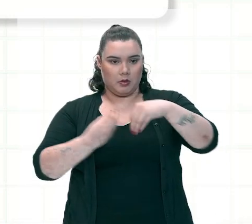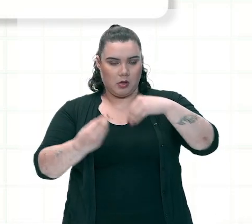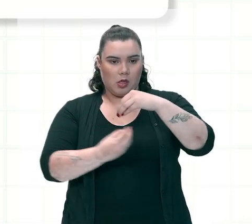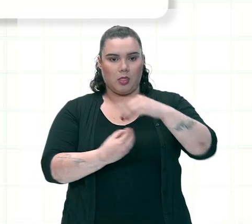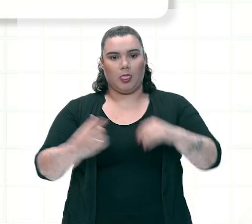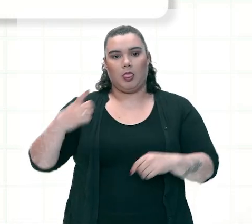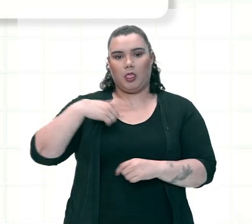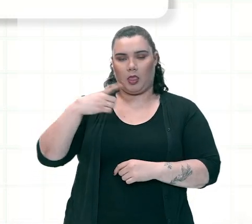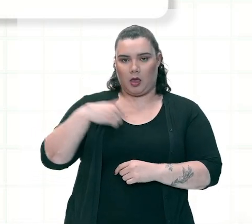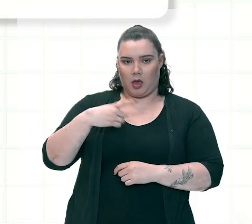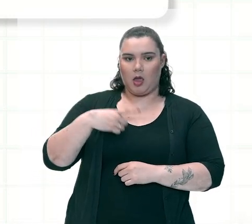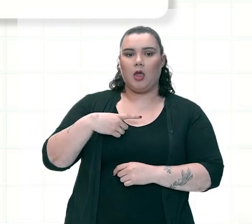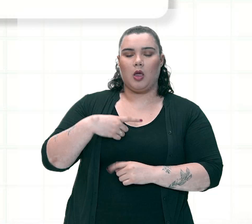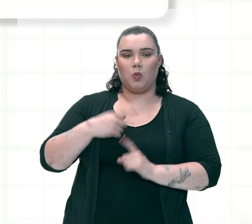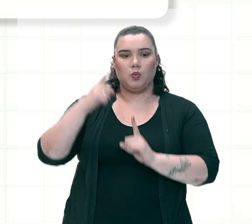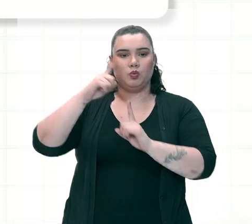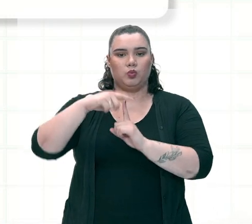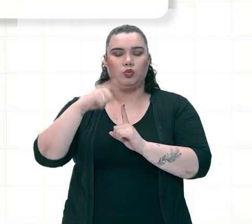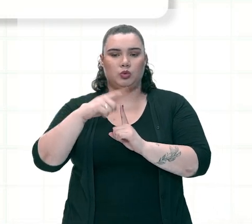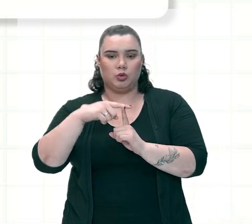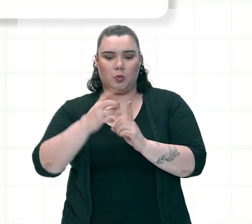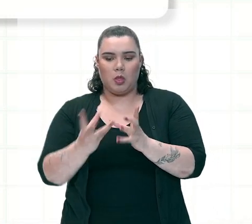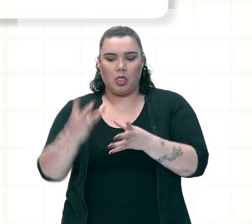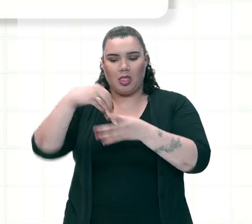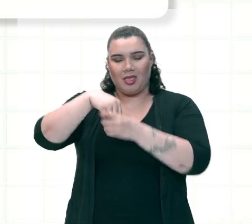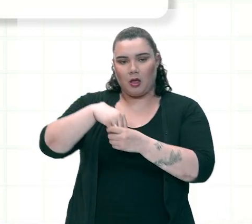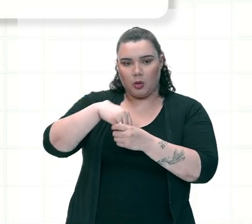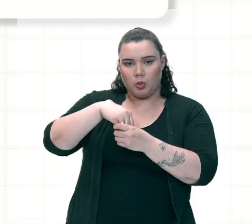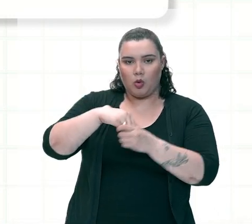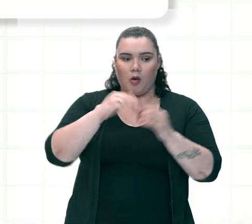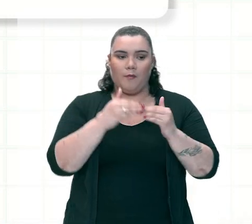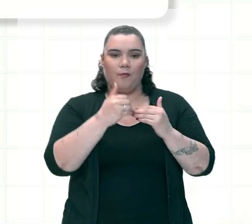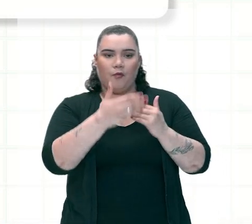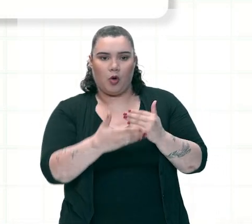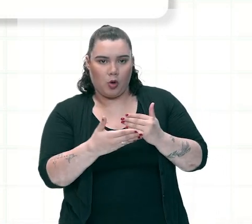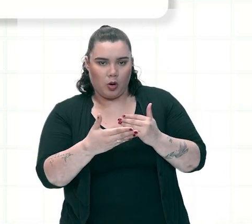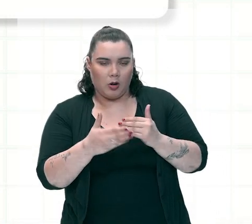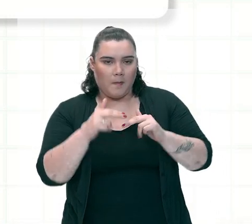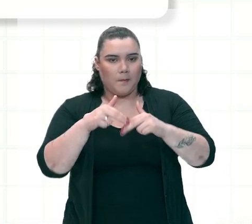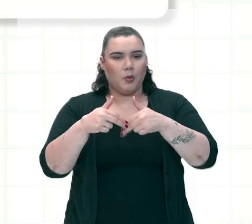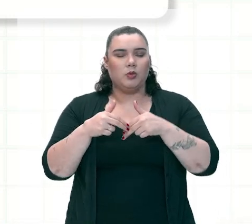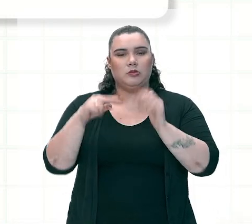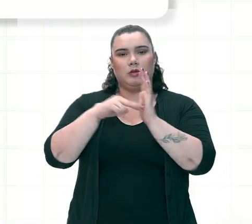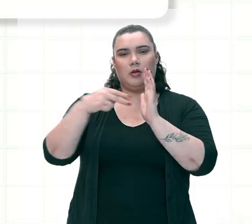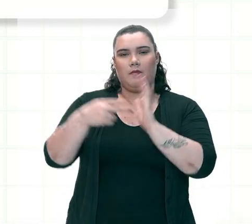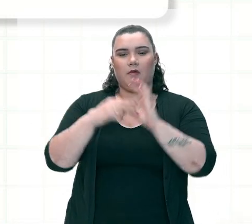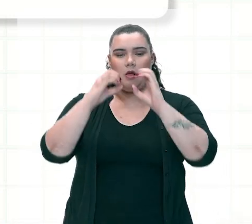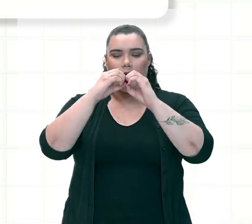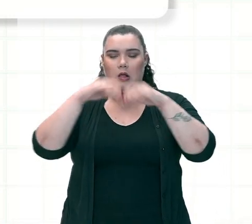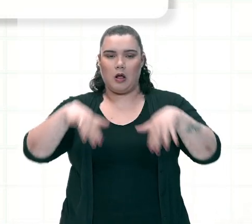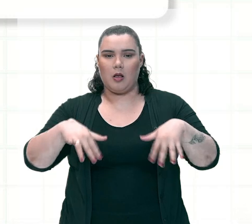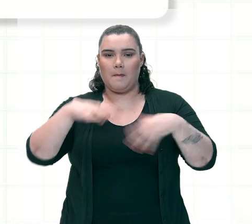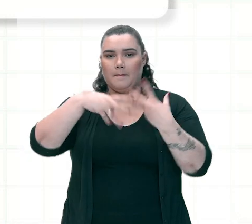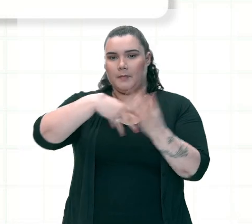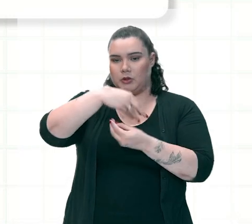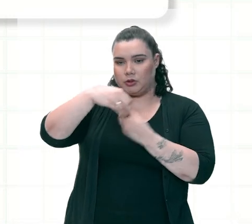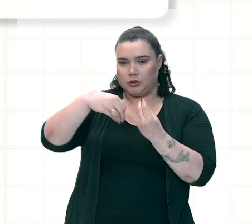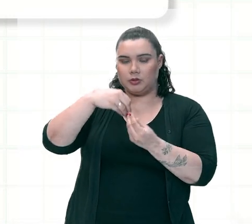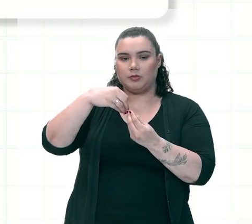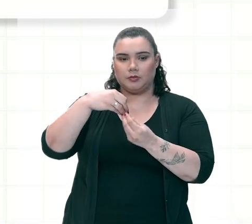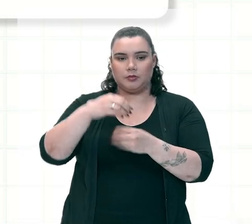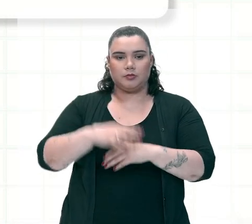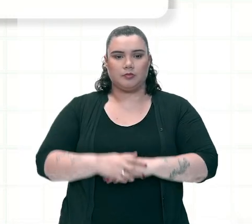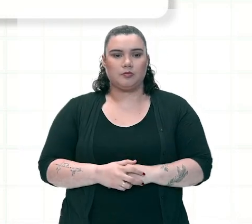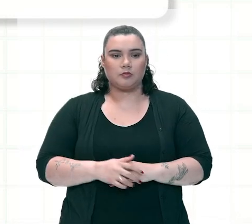função endócrina quanto exócrina. Por isso que a gente fala que elas são mistas, tem essas duas funções